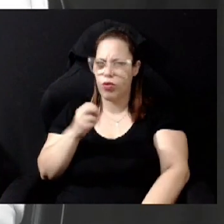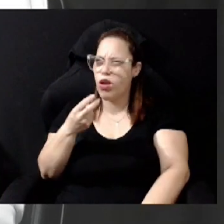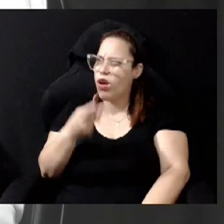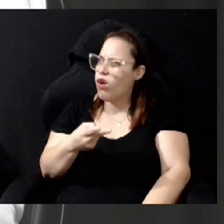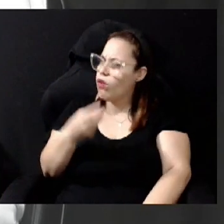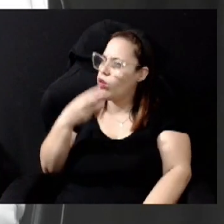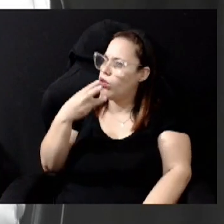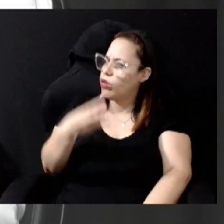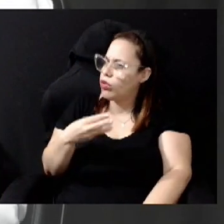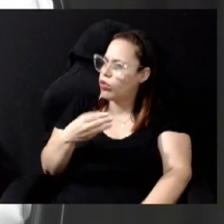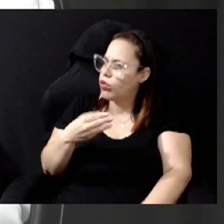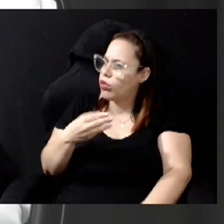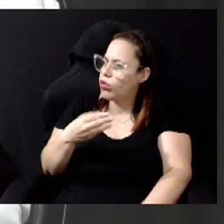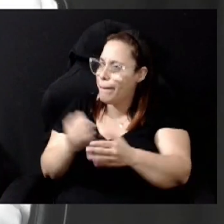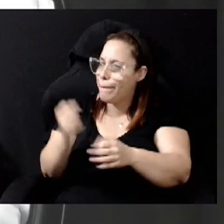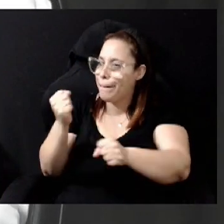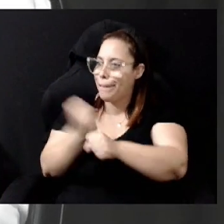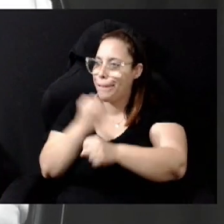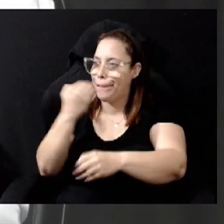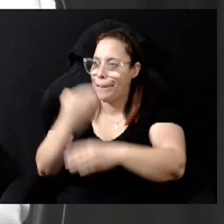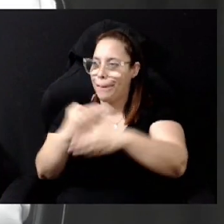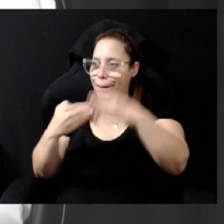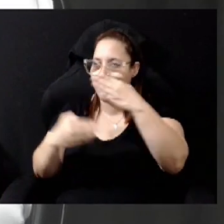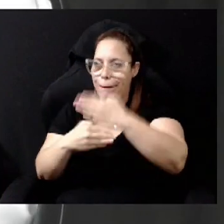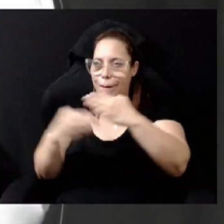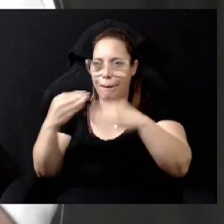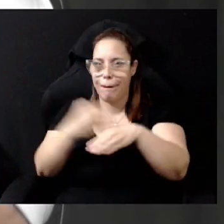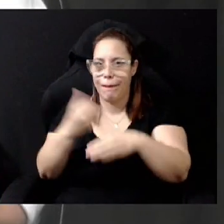começamos a construção de 16,